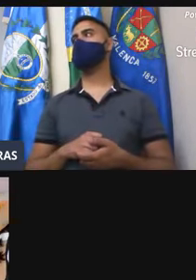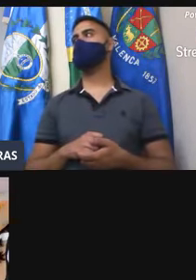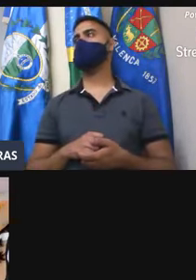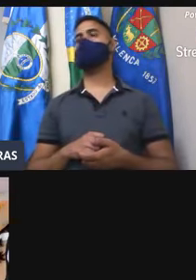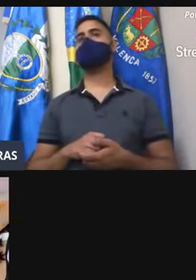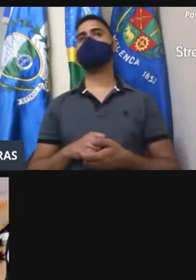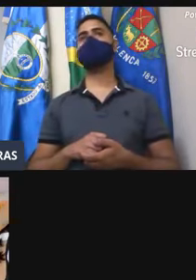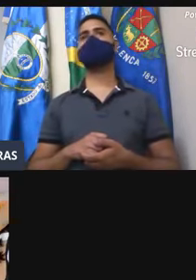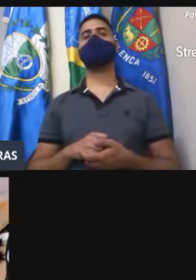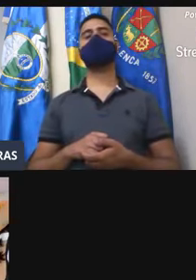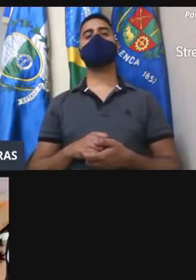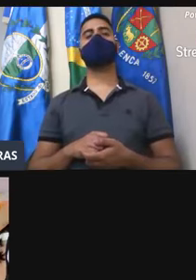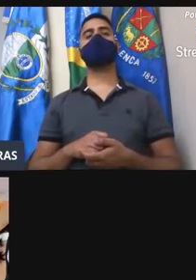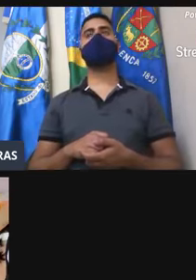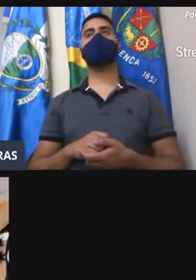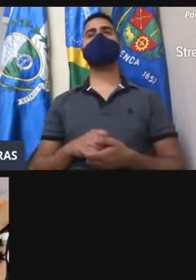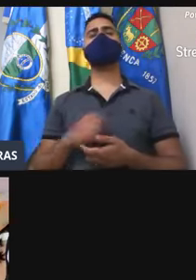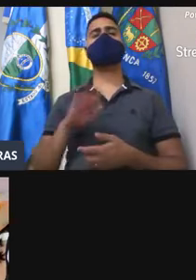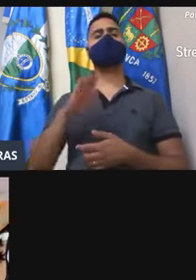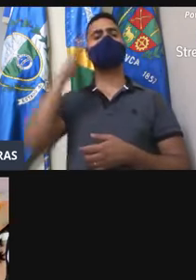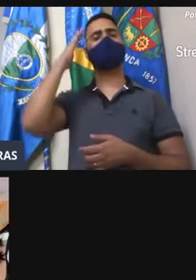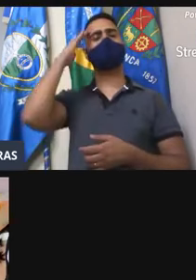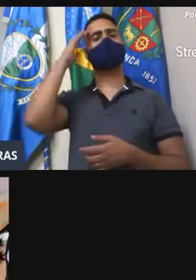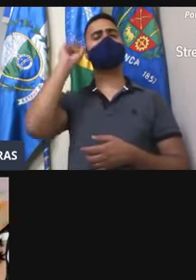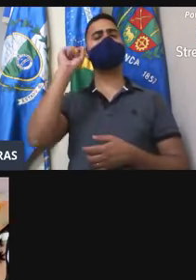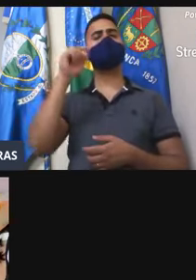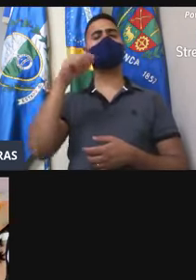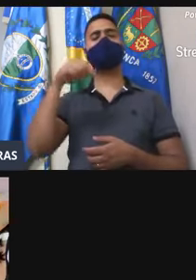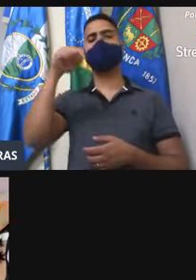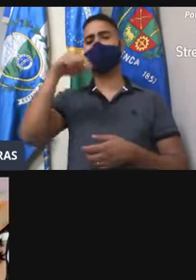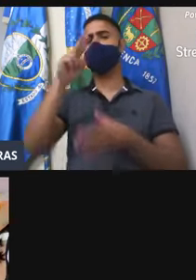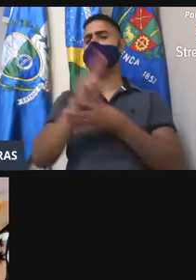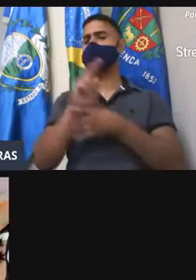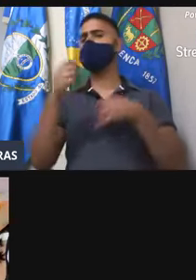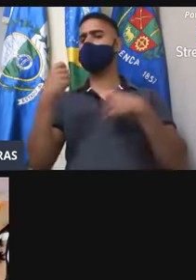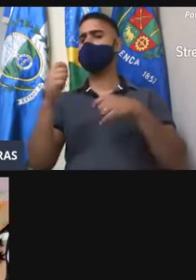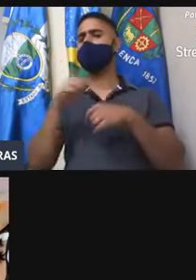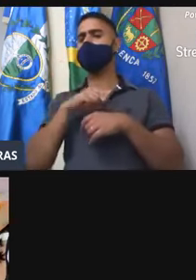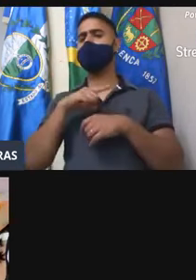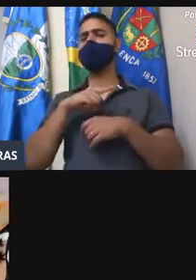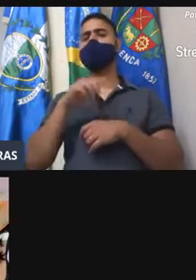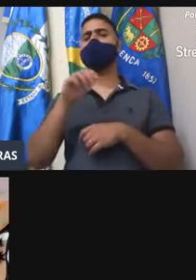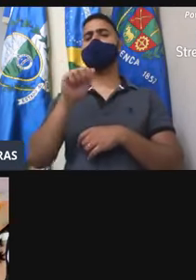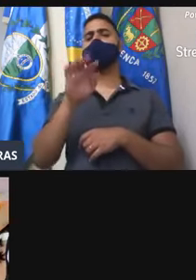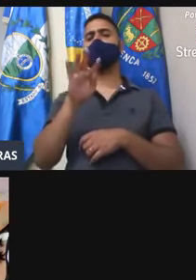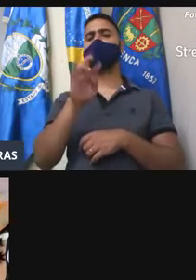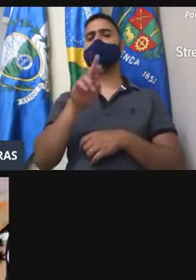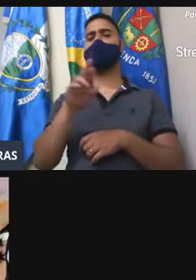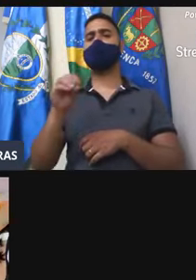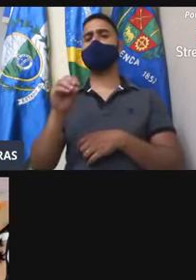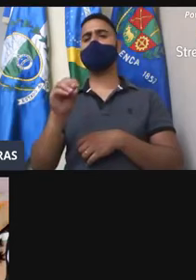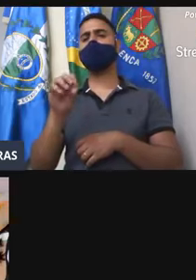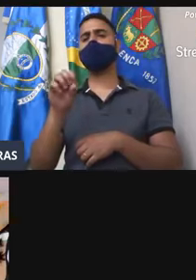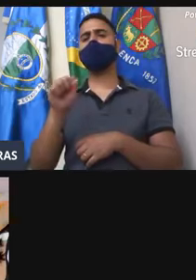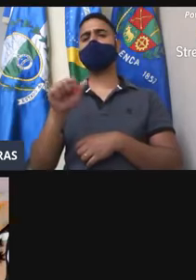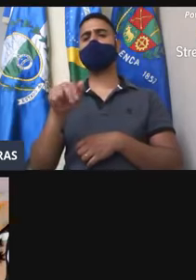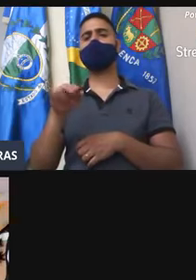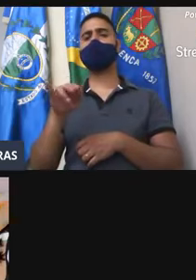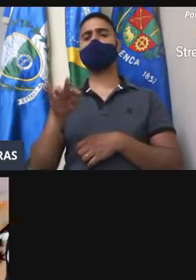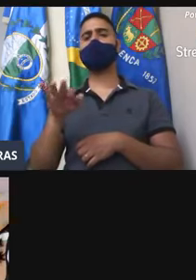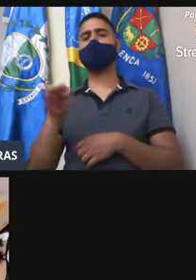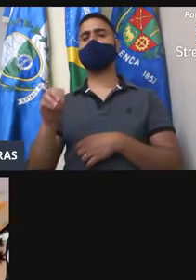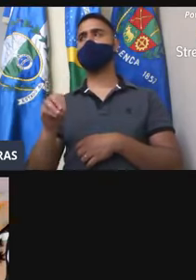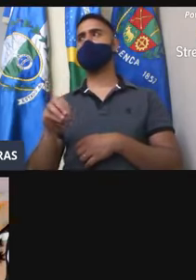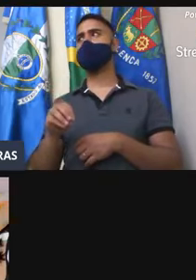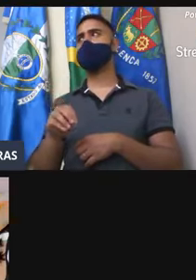acho que lixo hospitalar, mas eu acho que na nossa cidade, Silvio, tinha que ter um aterro sanitário aqui, para não ir para tão longe, que o dinheiro